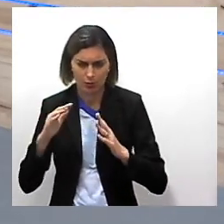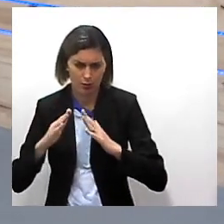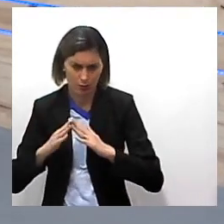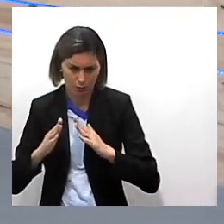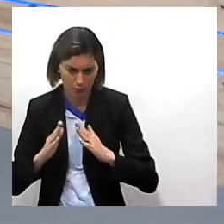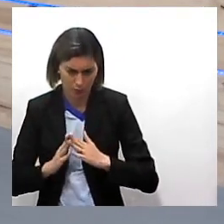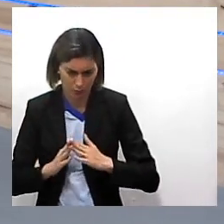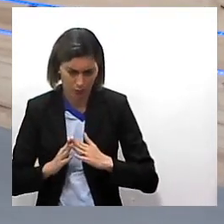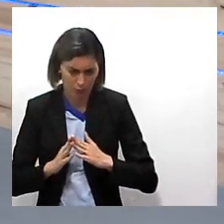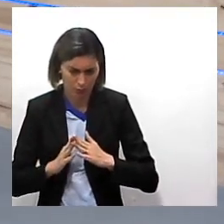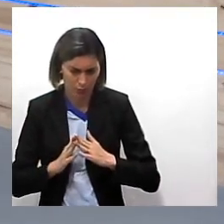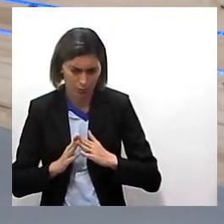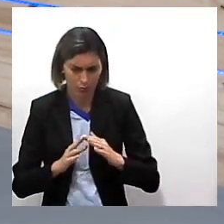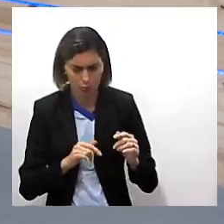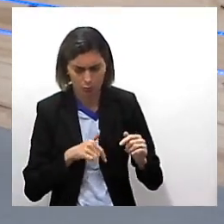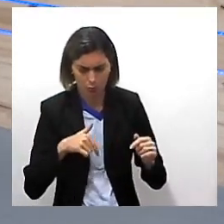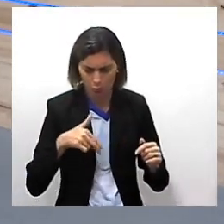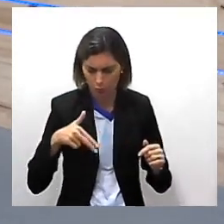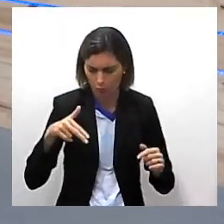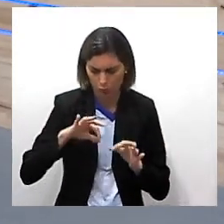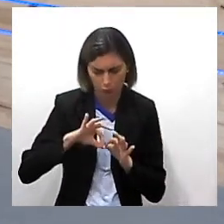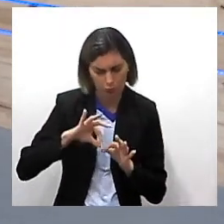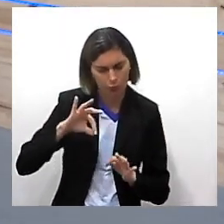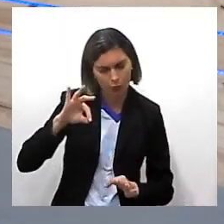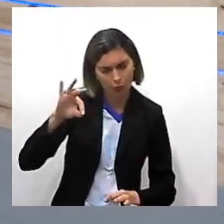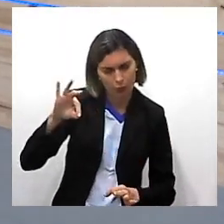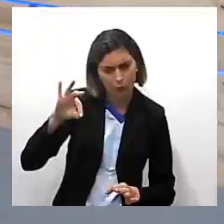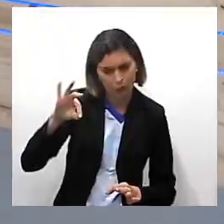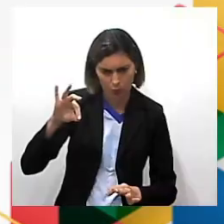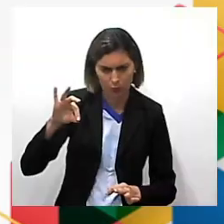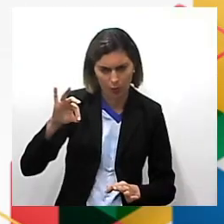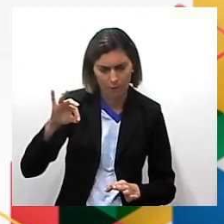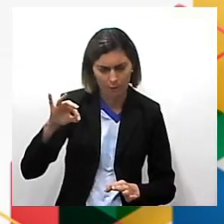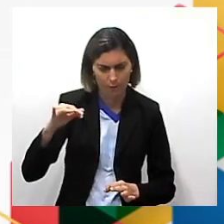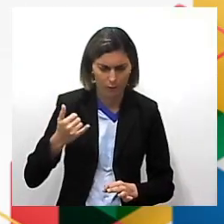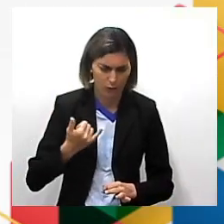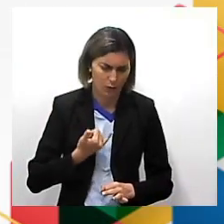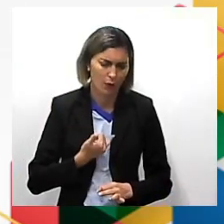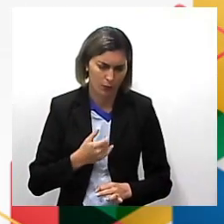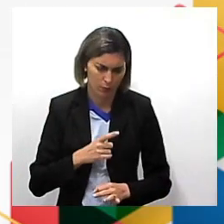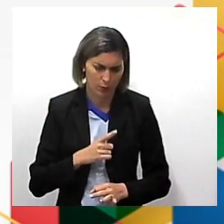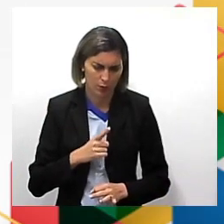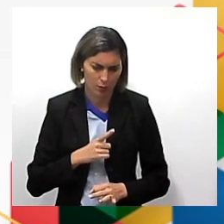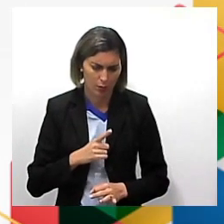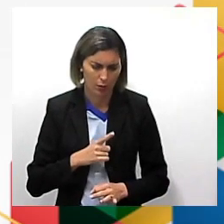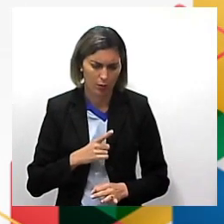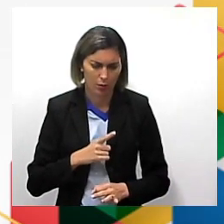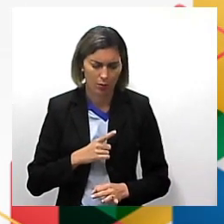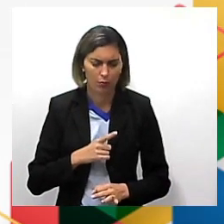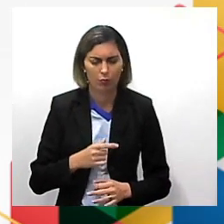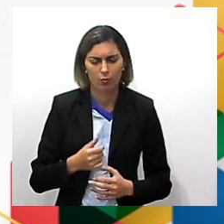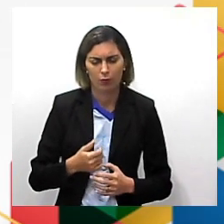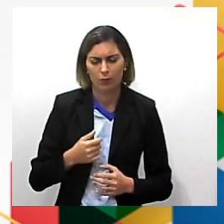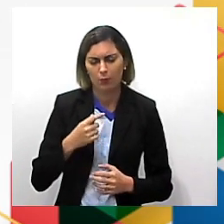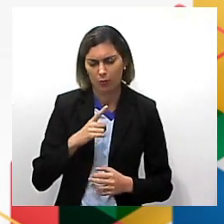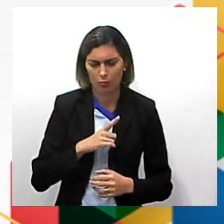casa, deslocando uma certa distância. Essa informação eu tenho.